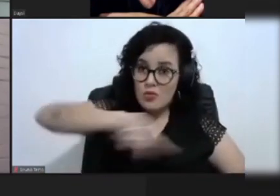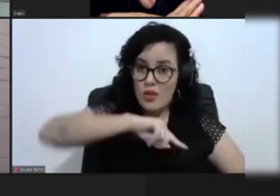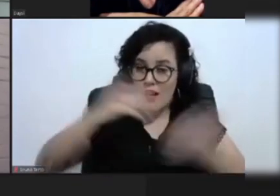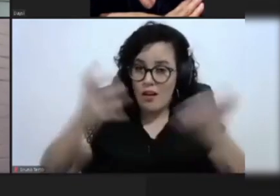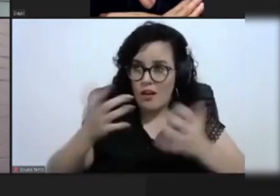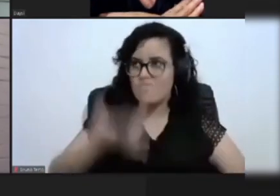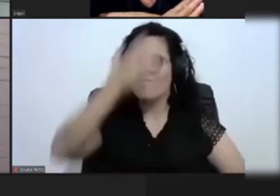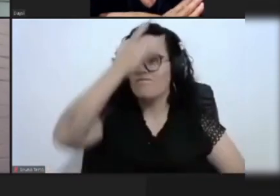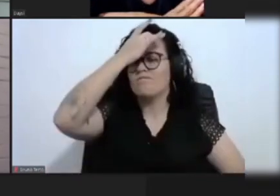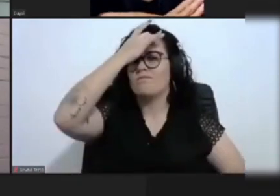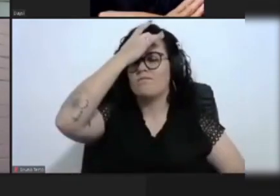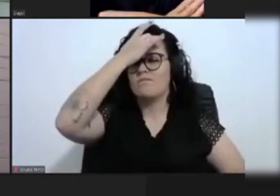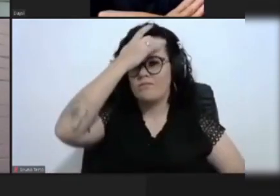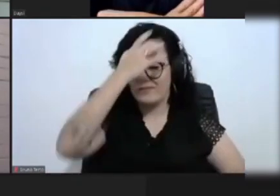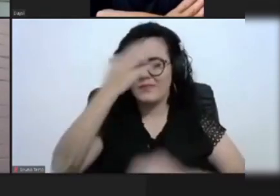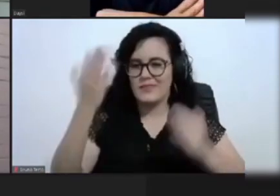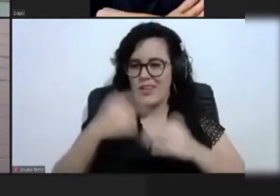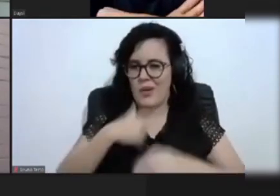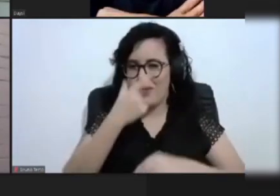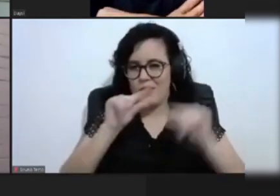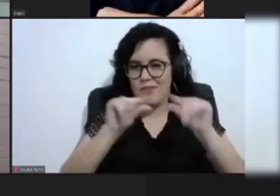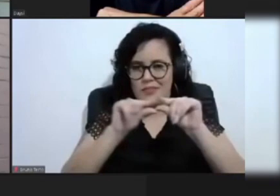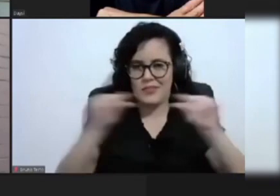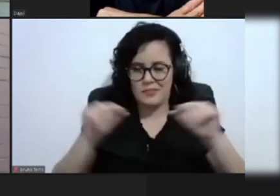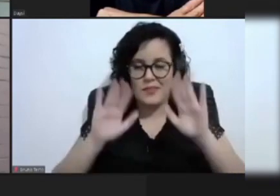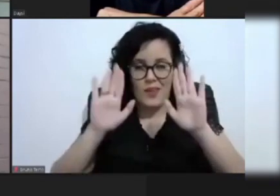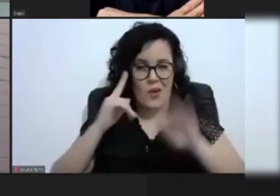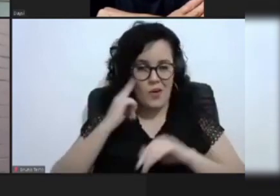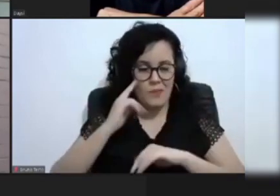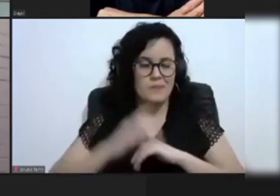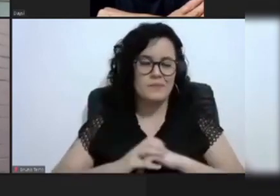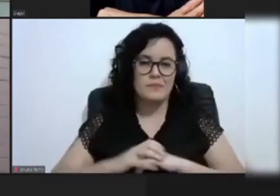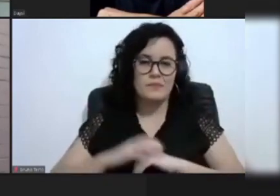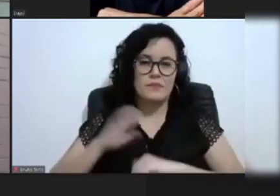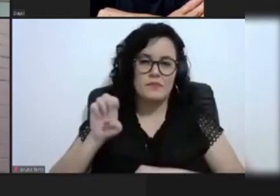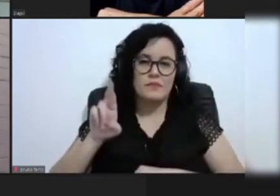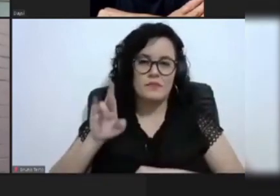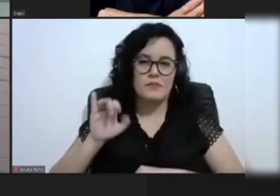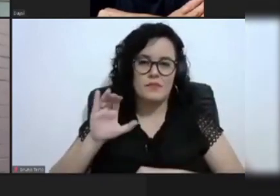encontro aqui, e eu vou encerrar um encontro com ela. A Erika diz assim: